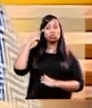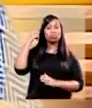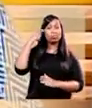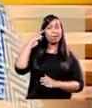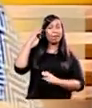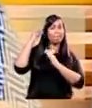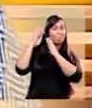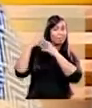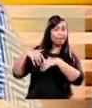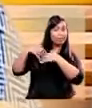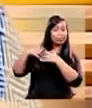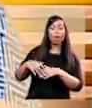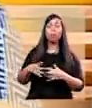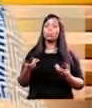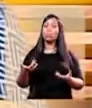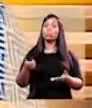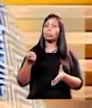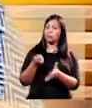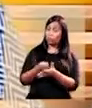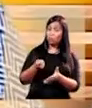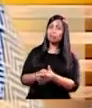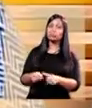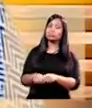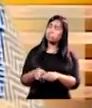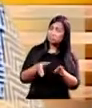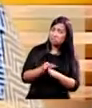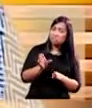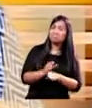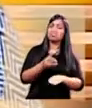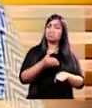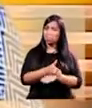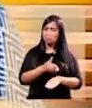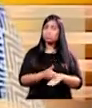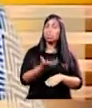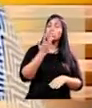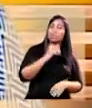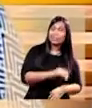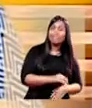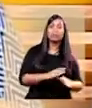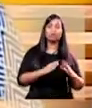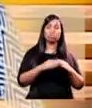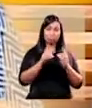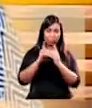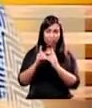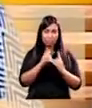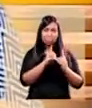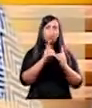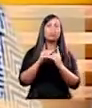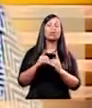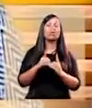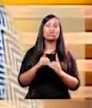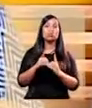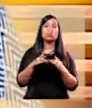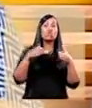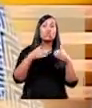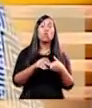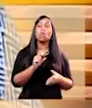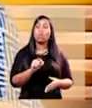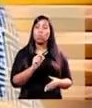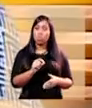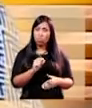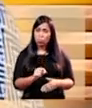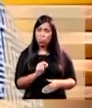Então, também é feita essa orientação e cobrança, né, de participação, tanto das crianças nos atendimentos, né,